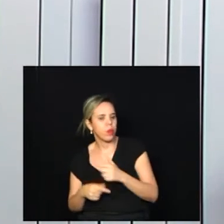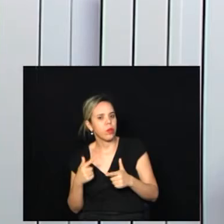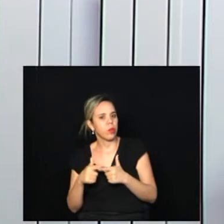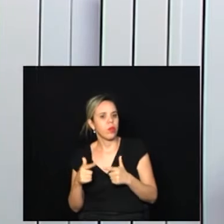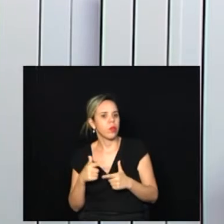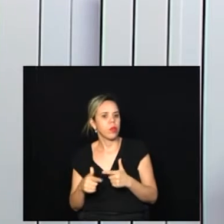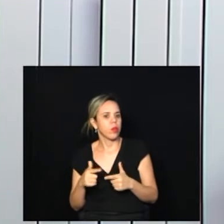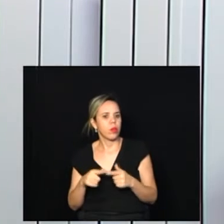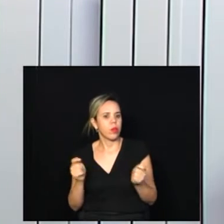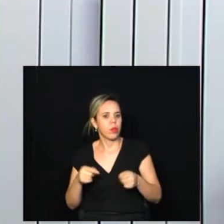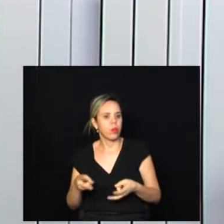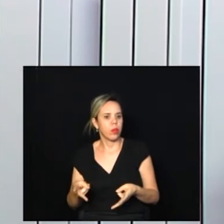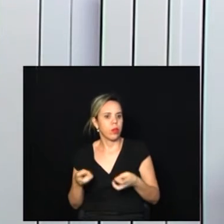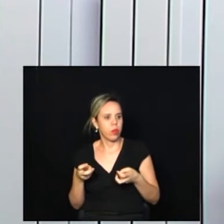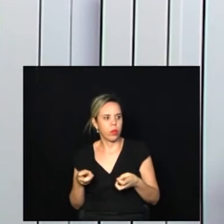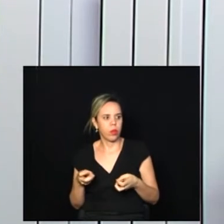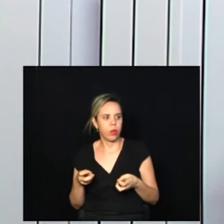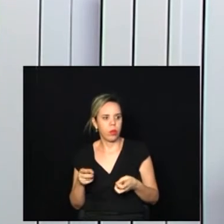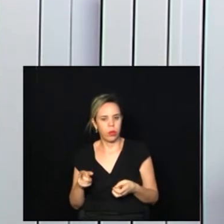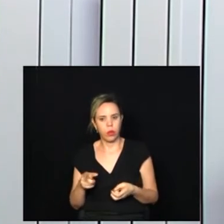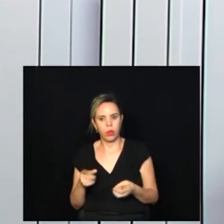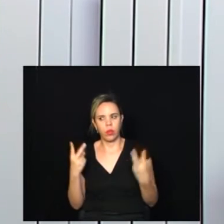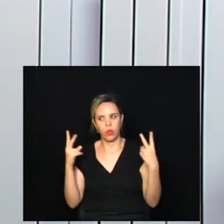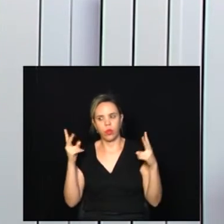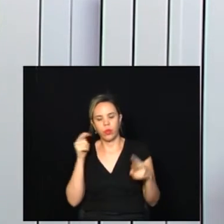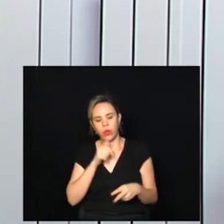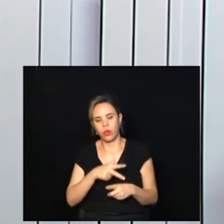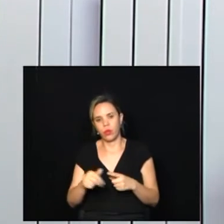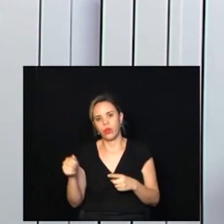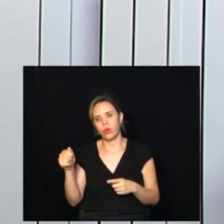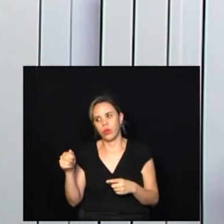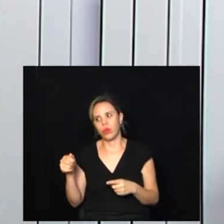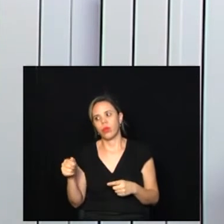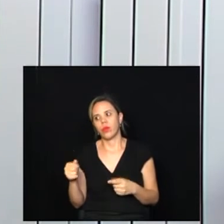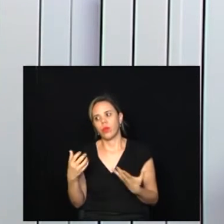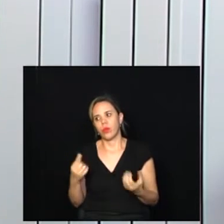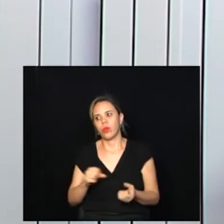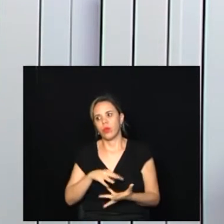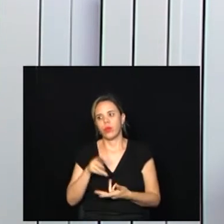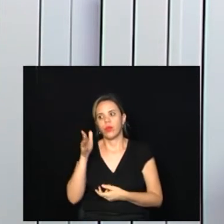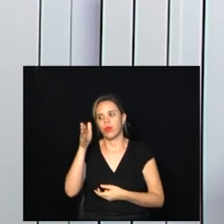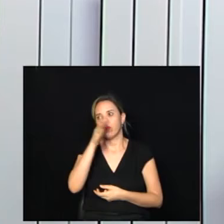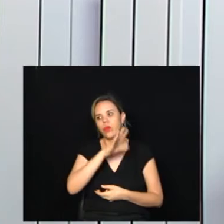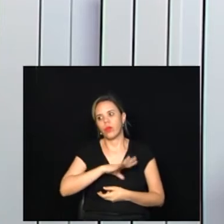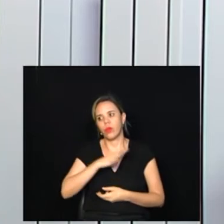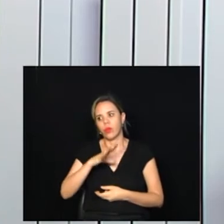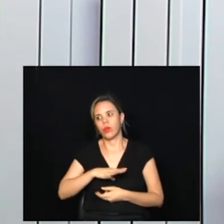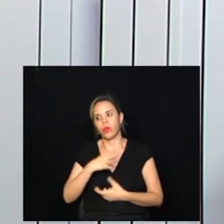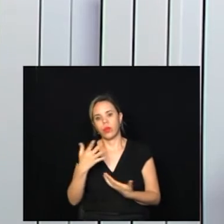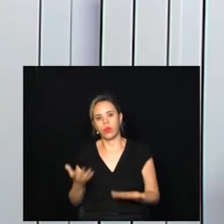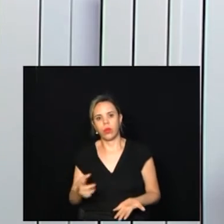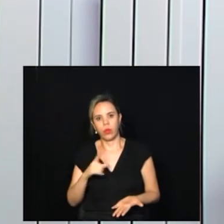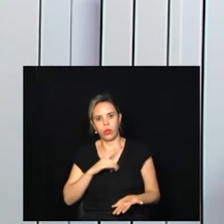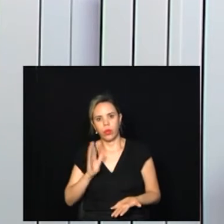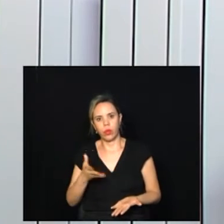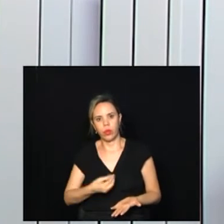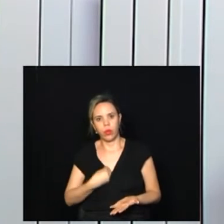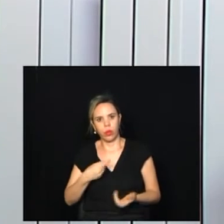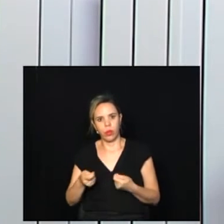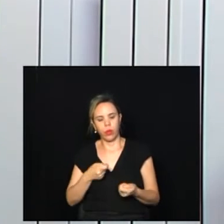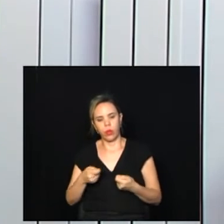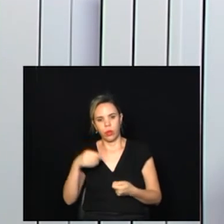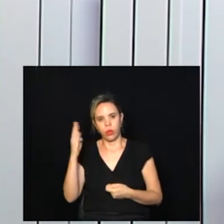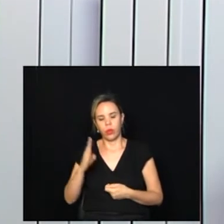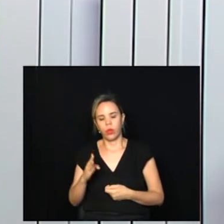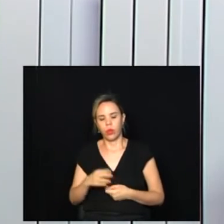problema e poder enxergar. E você é uma vitoriosa, você se jogou pelo mundo, foi corajosa, tinha já uma vida estável no